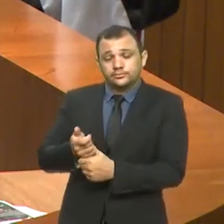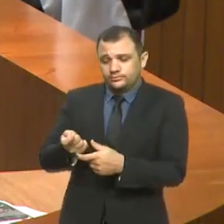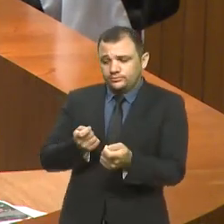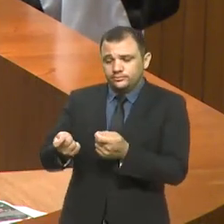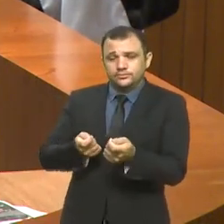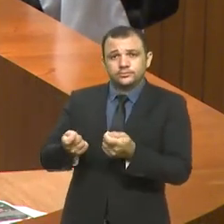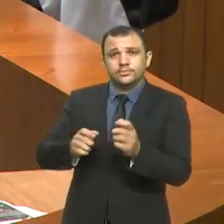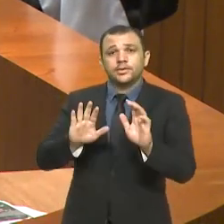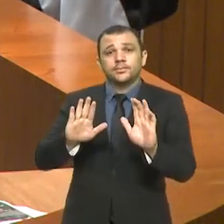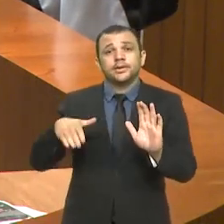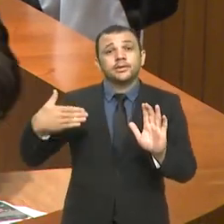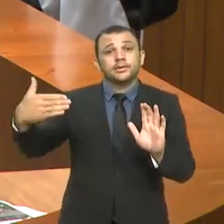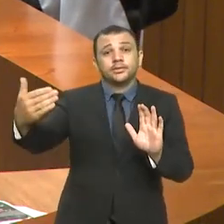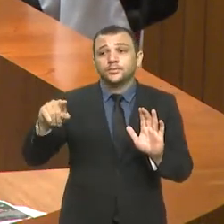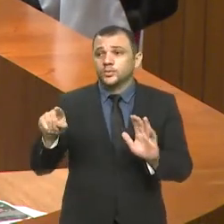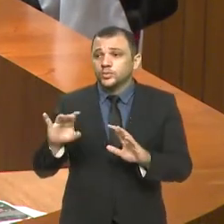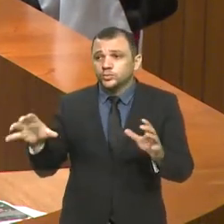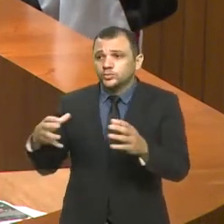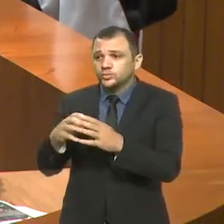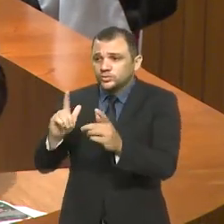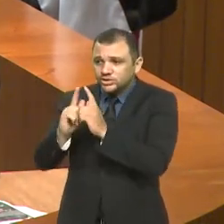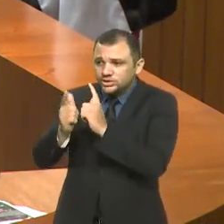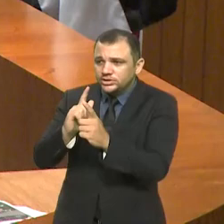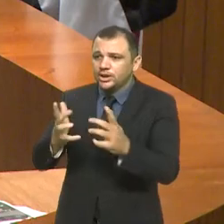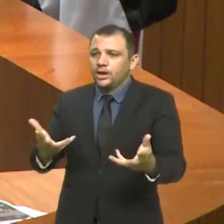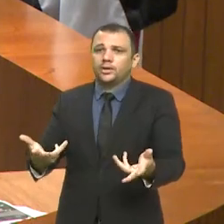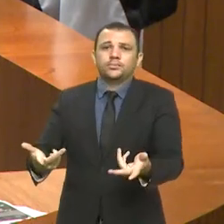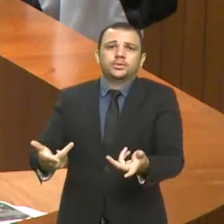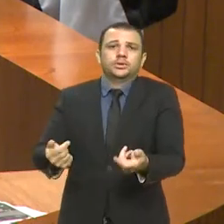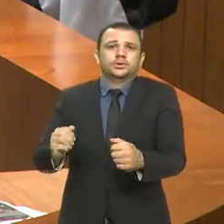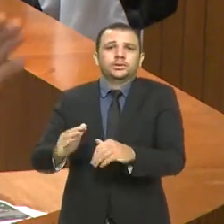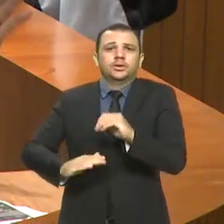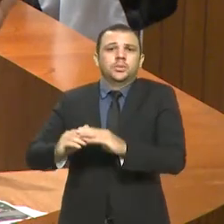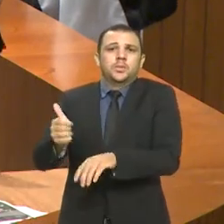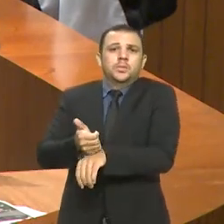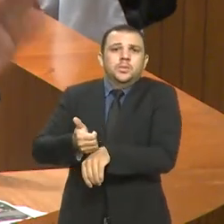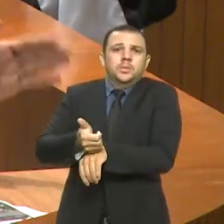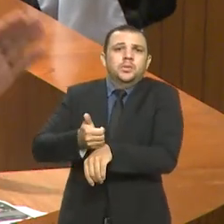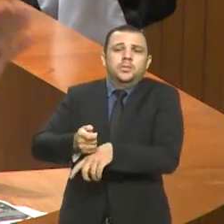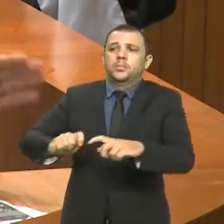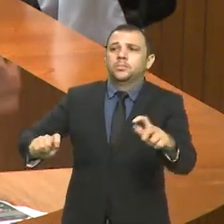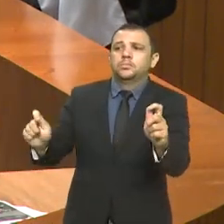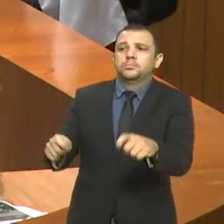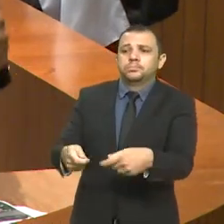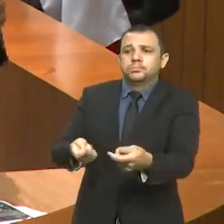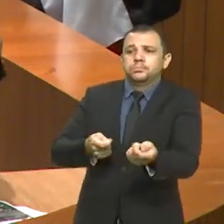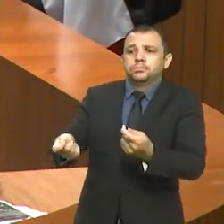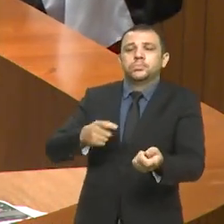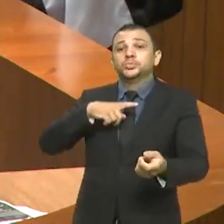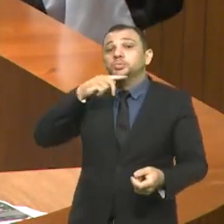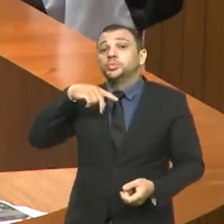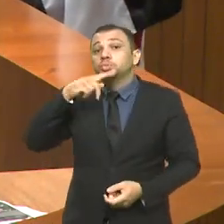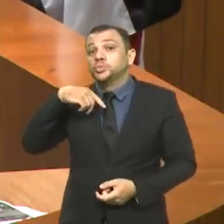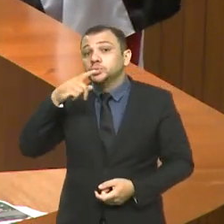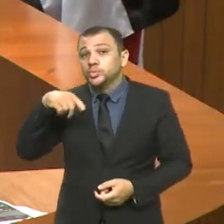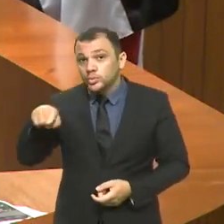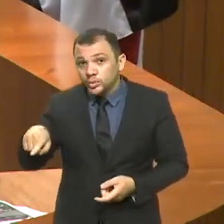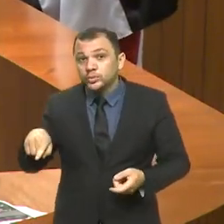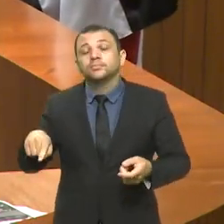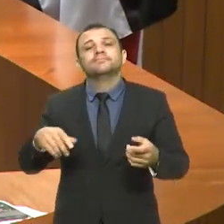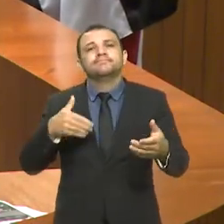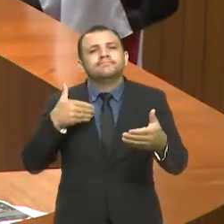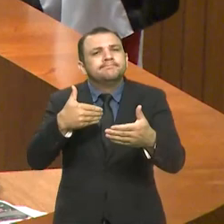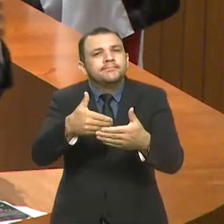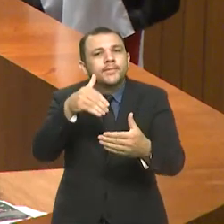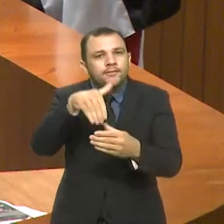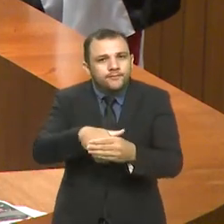não tinha gestão, não tinha habilidade, não tinha competência, ele devolveu os fiéis próximo da eleição,